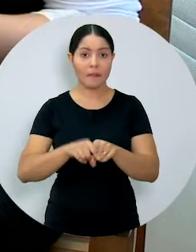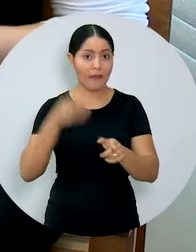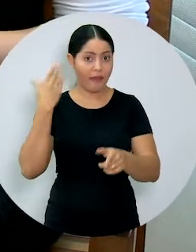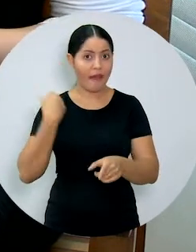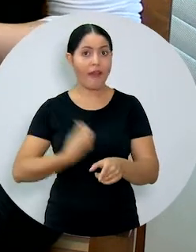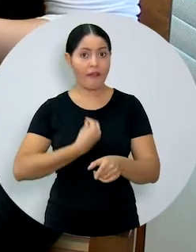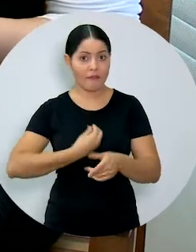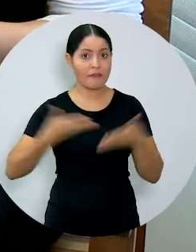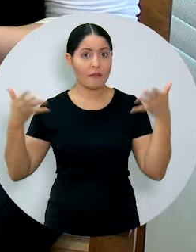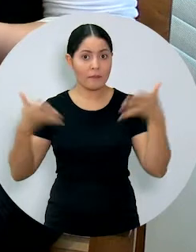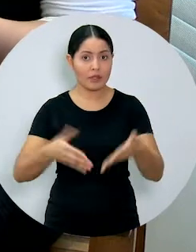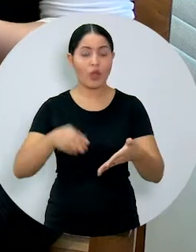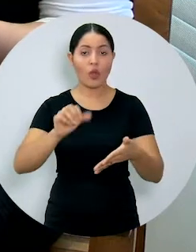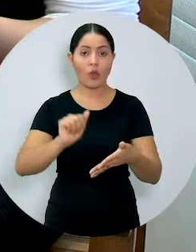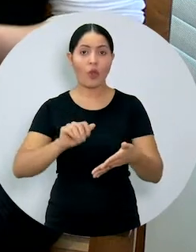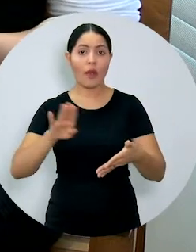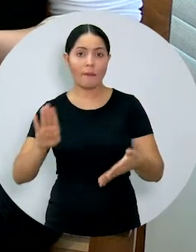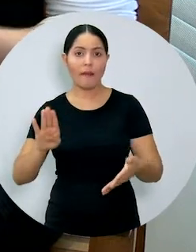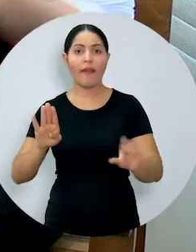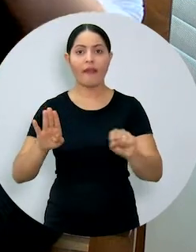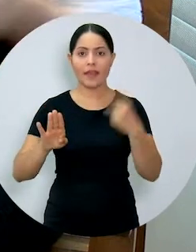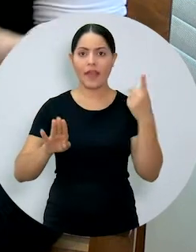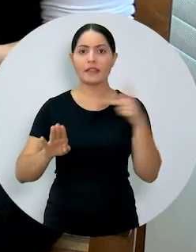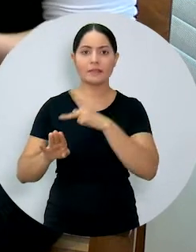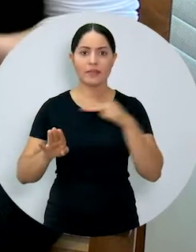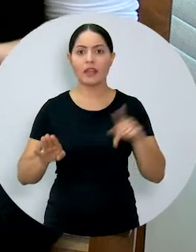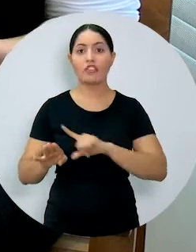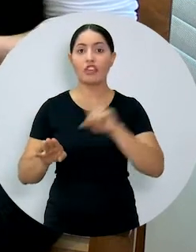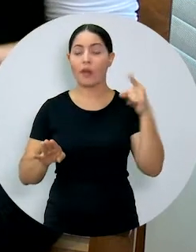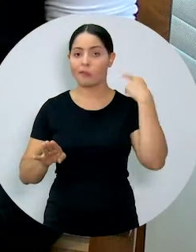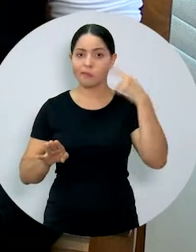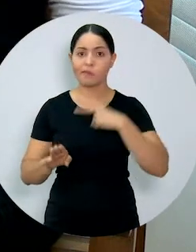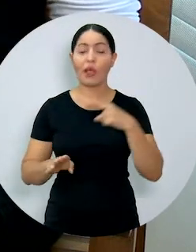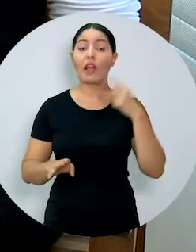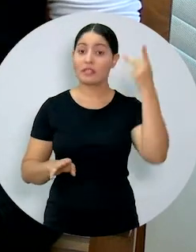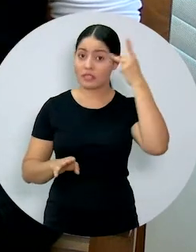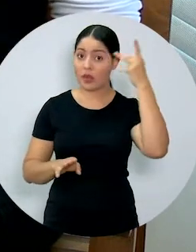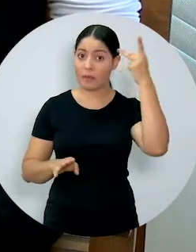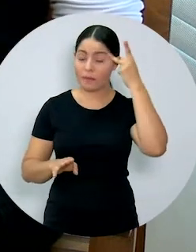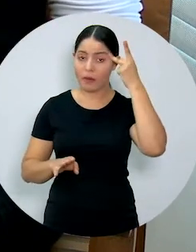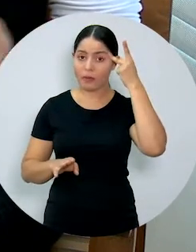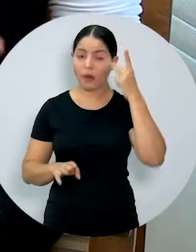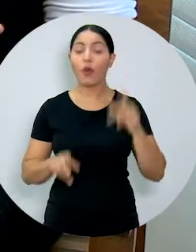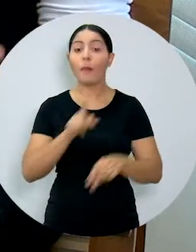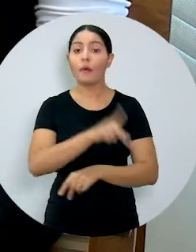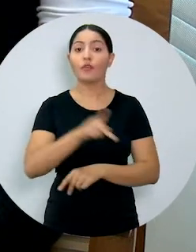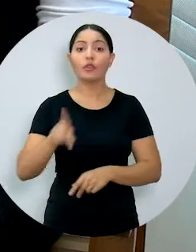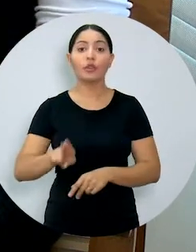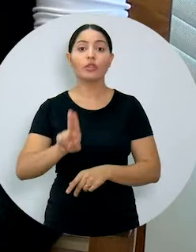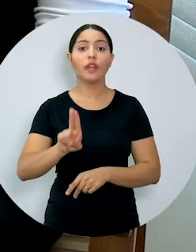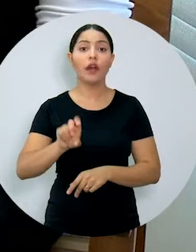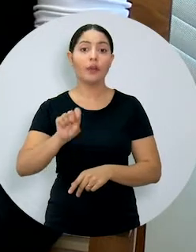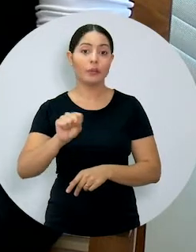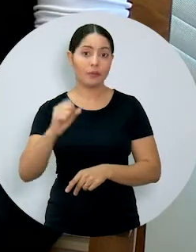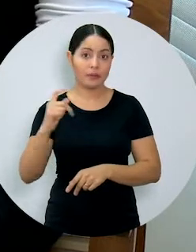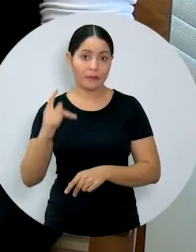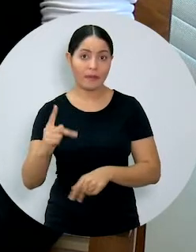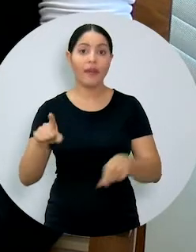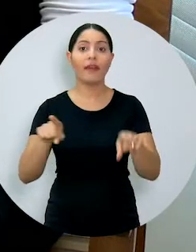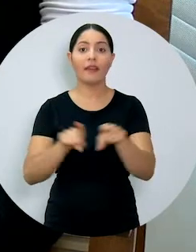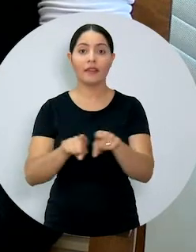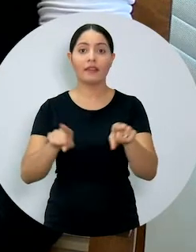ex-presidente da Associação dos Advogados de São Paulo, professor da USP, membro da Academia Paulista de Letras e